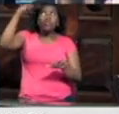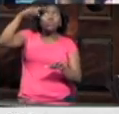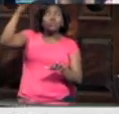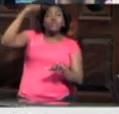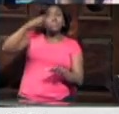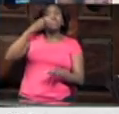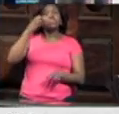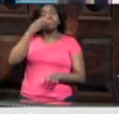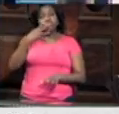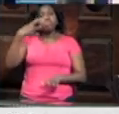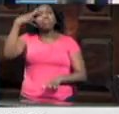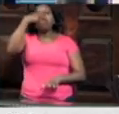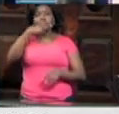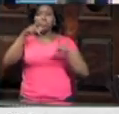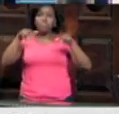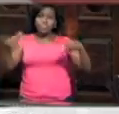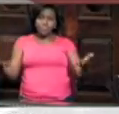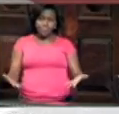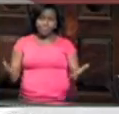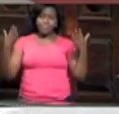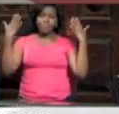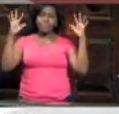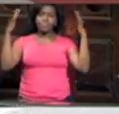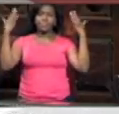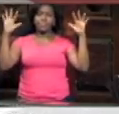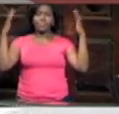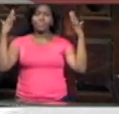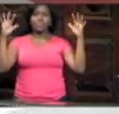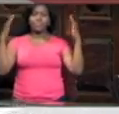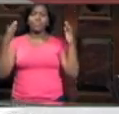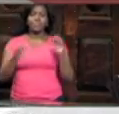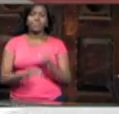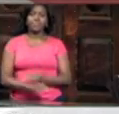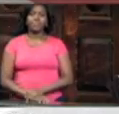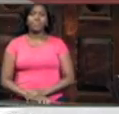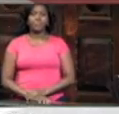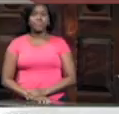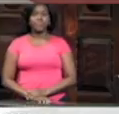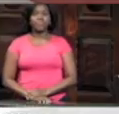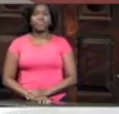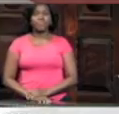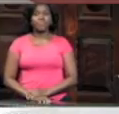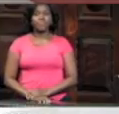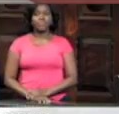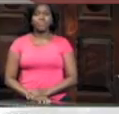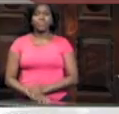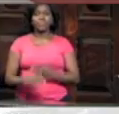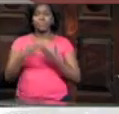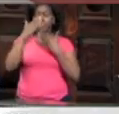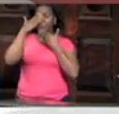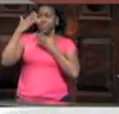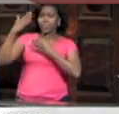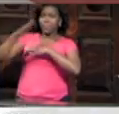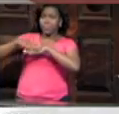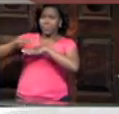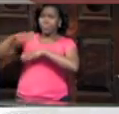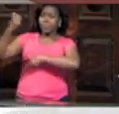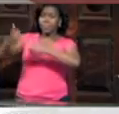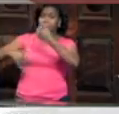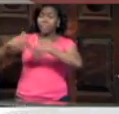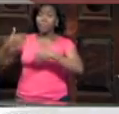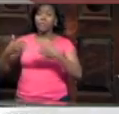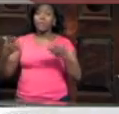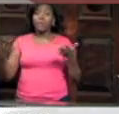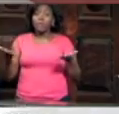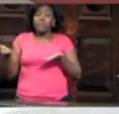luminosas como esta. Obrigado, querida poetisa Leda Selmo. Convido também